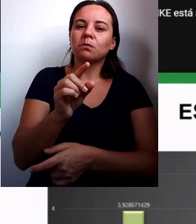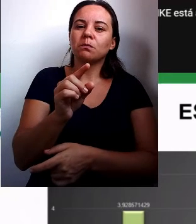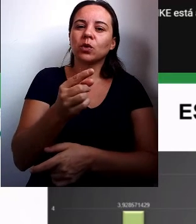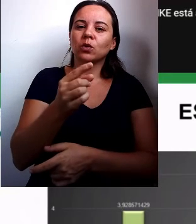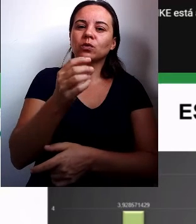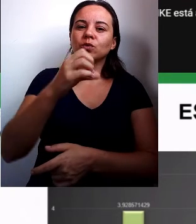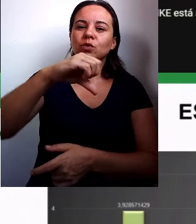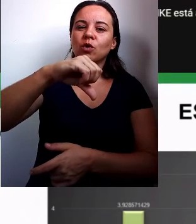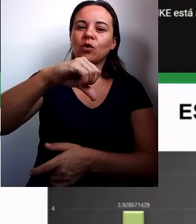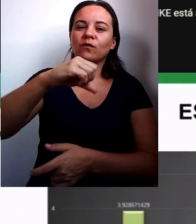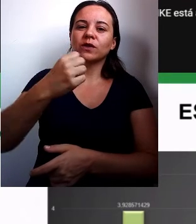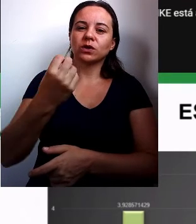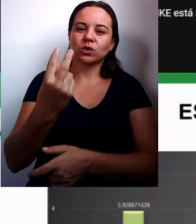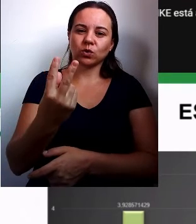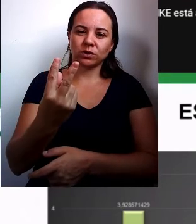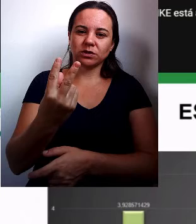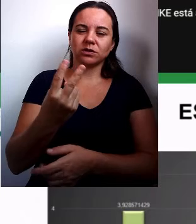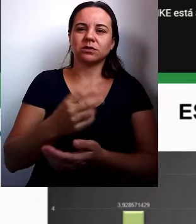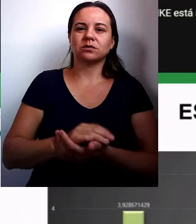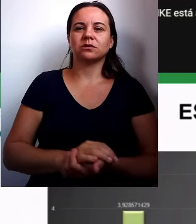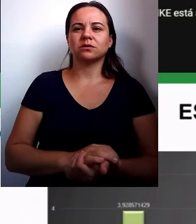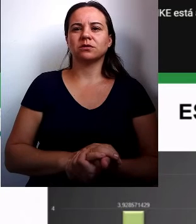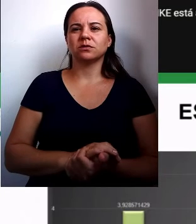de 4,92.